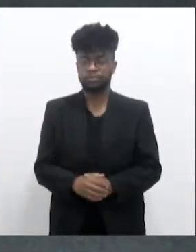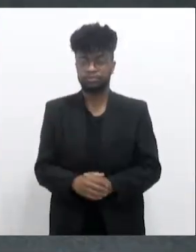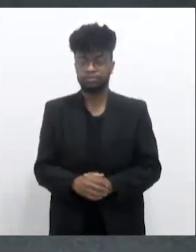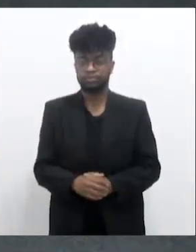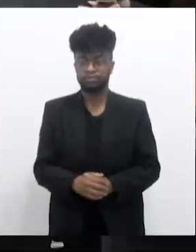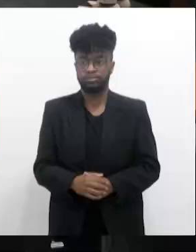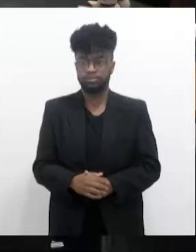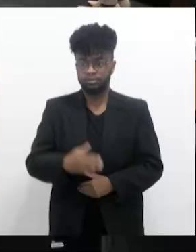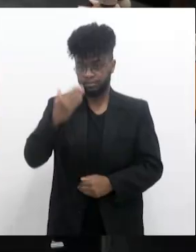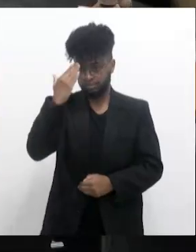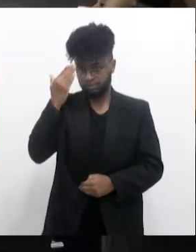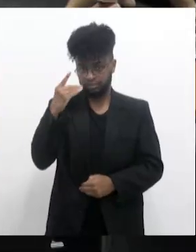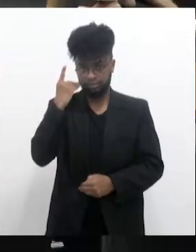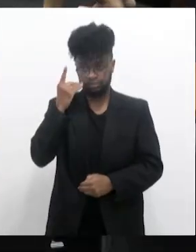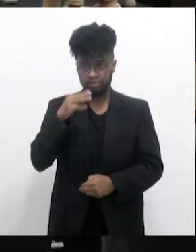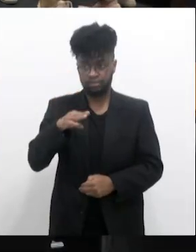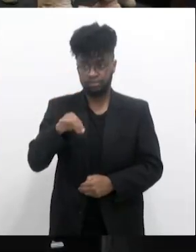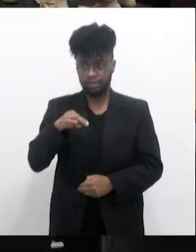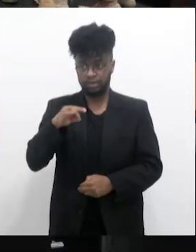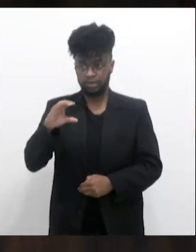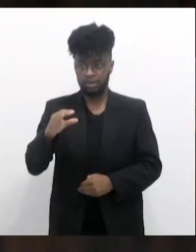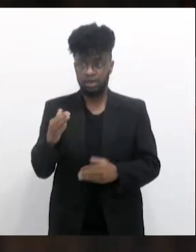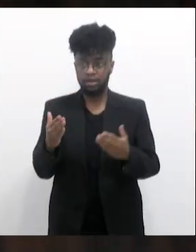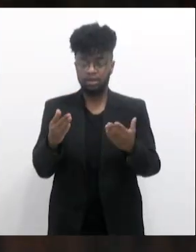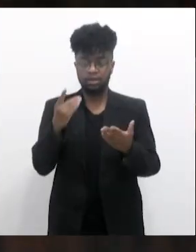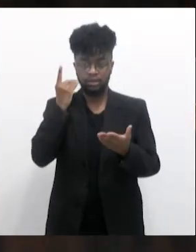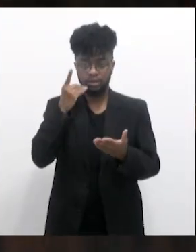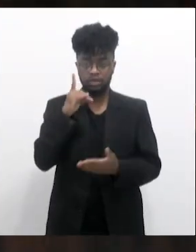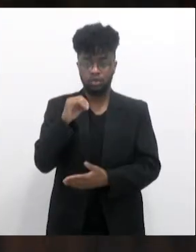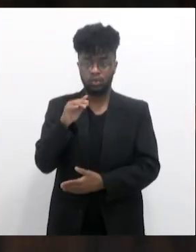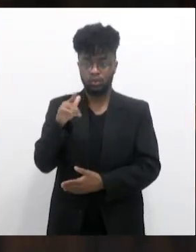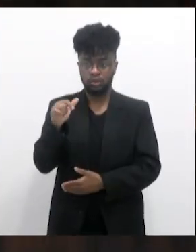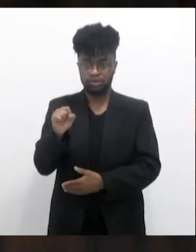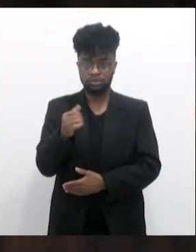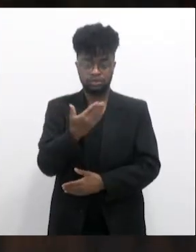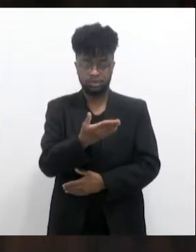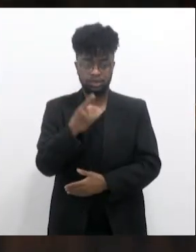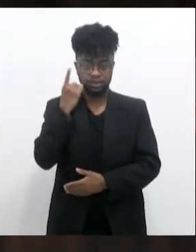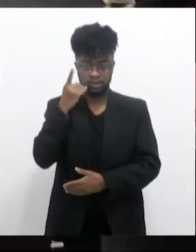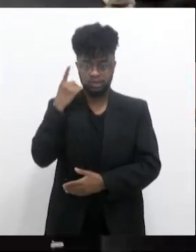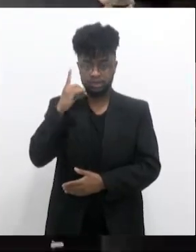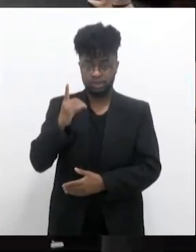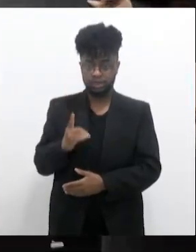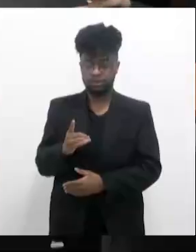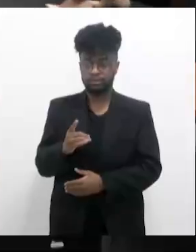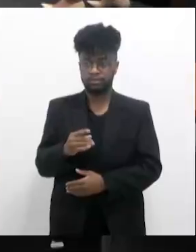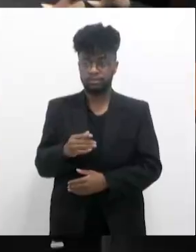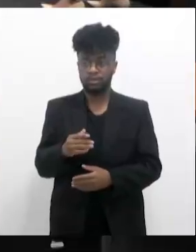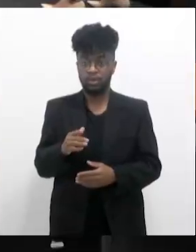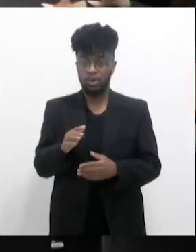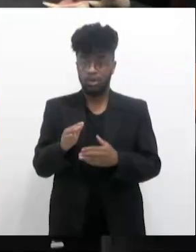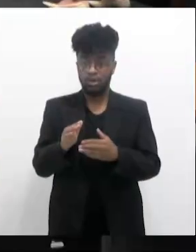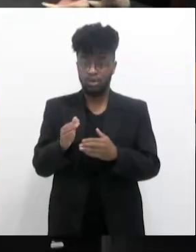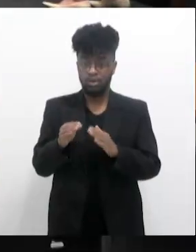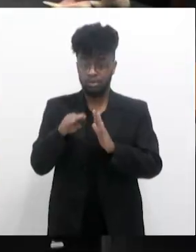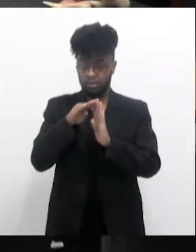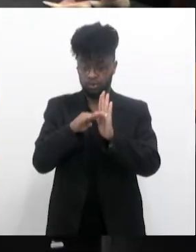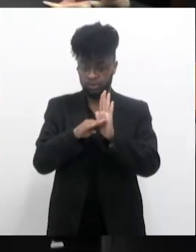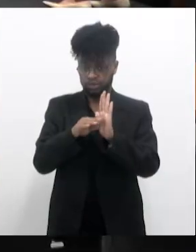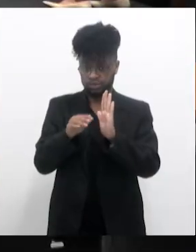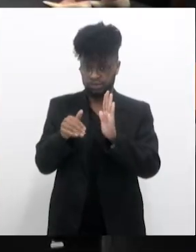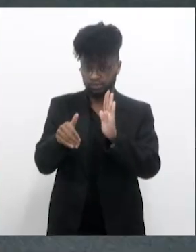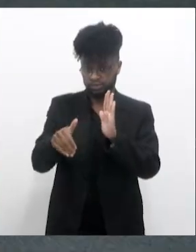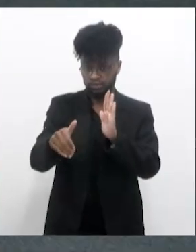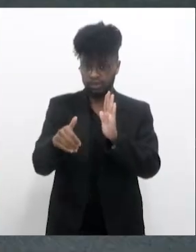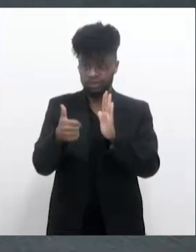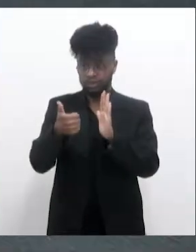Muito obrigado, deputado Carlos Mink, deputado Douglas, deputada Dani. Presidente, pela ordem, é que o próximo projeto da pauta, o